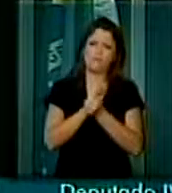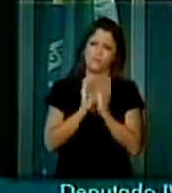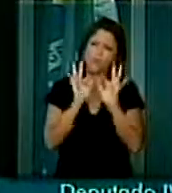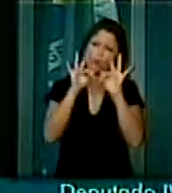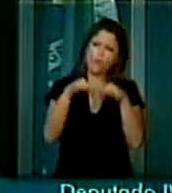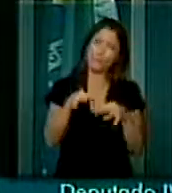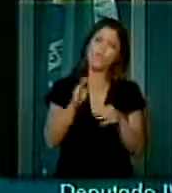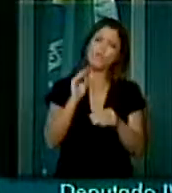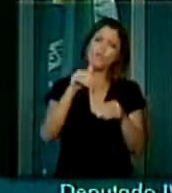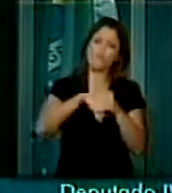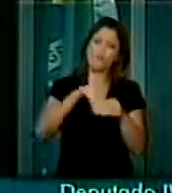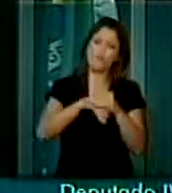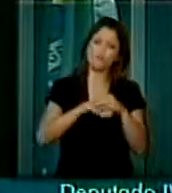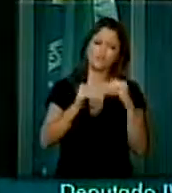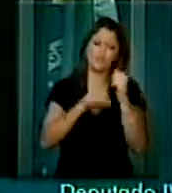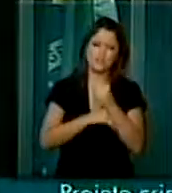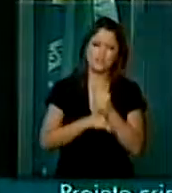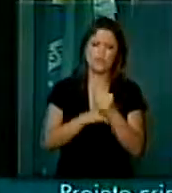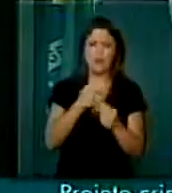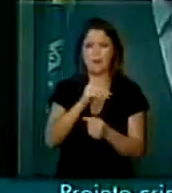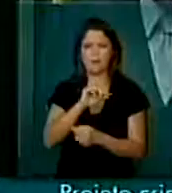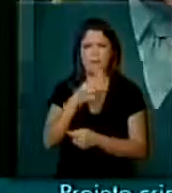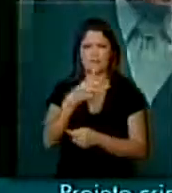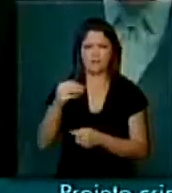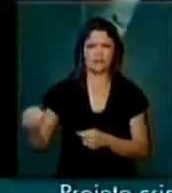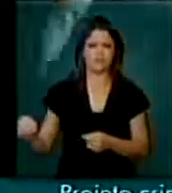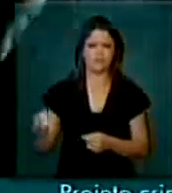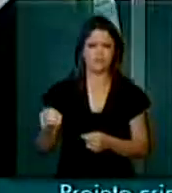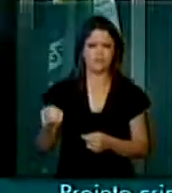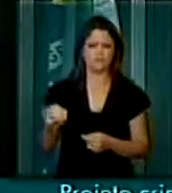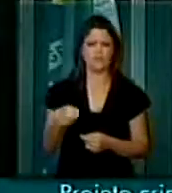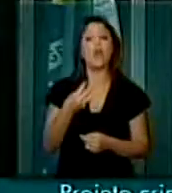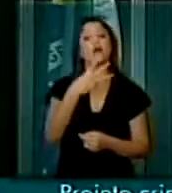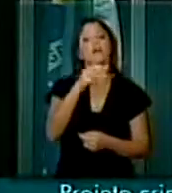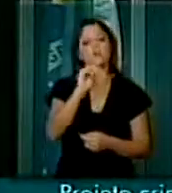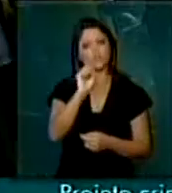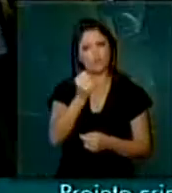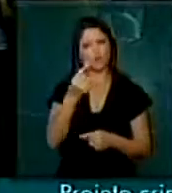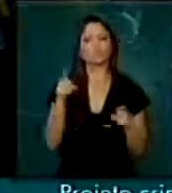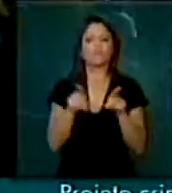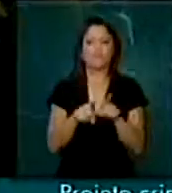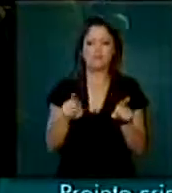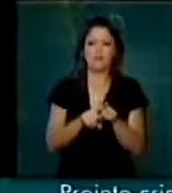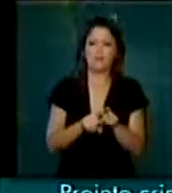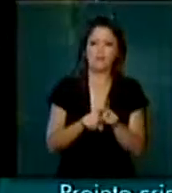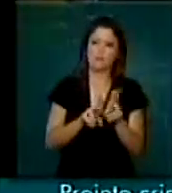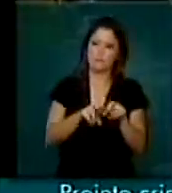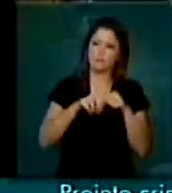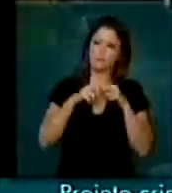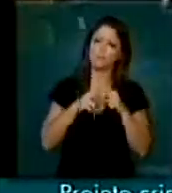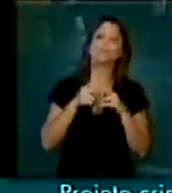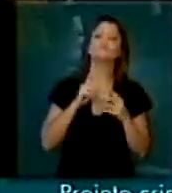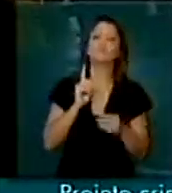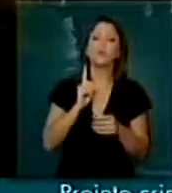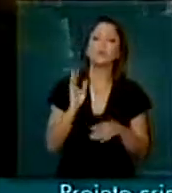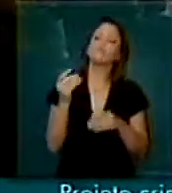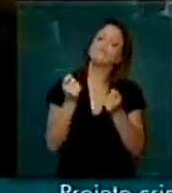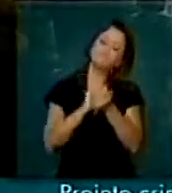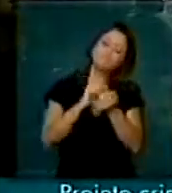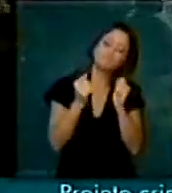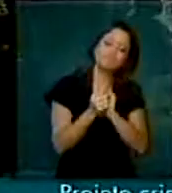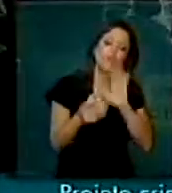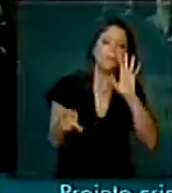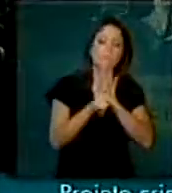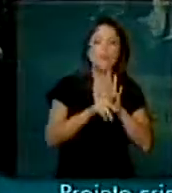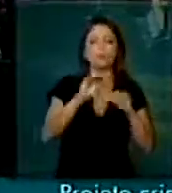voto secreto e a PEC 300. E a 308 também pode ser adequada imediatamente para